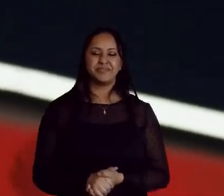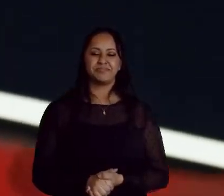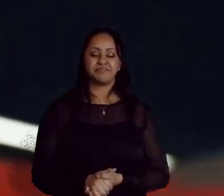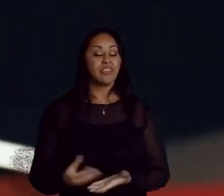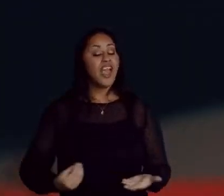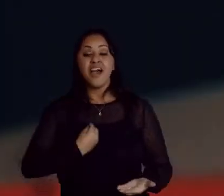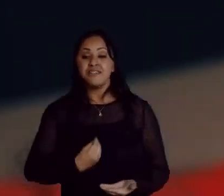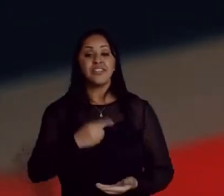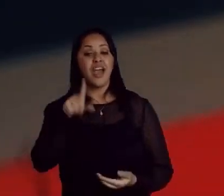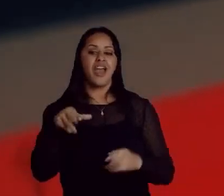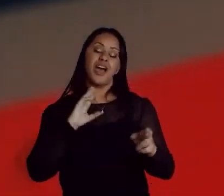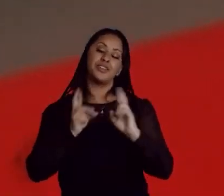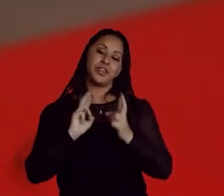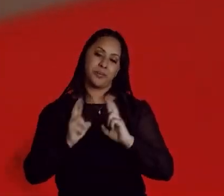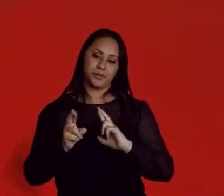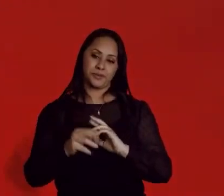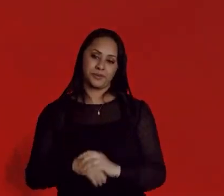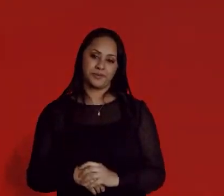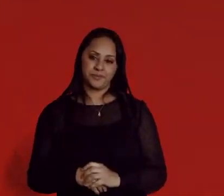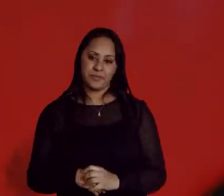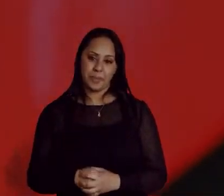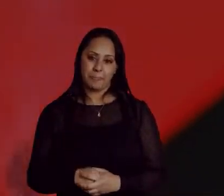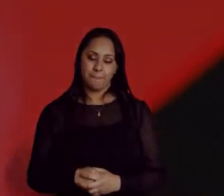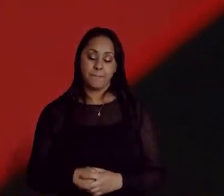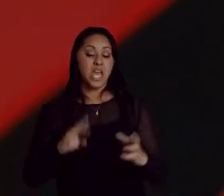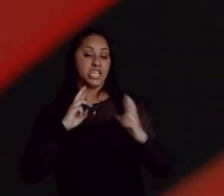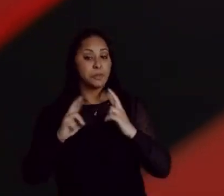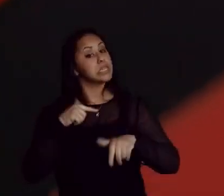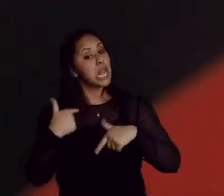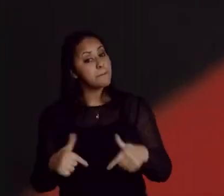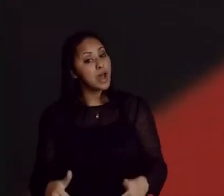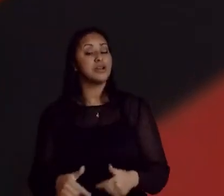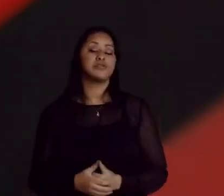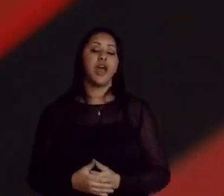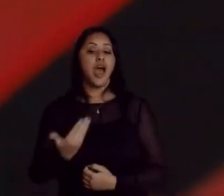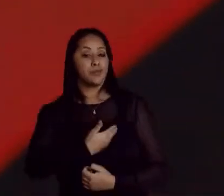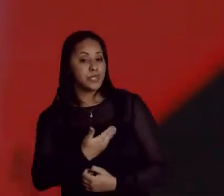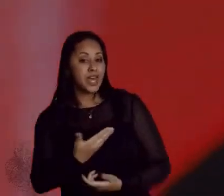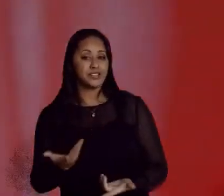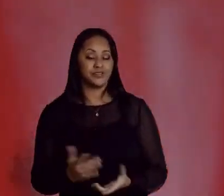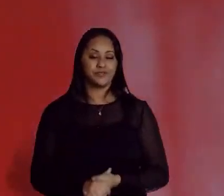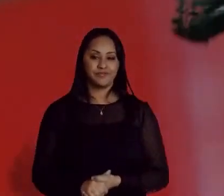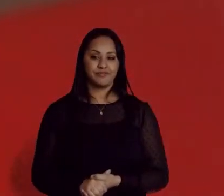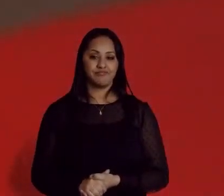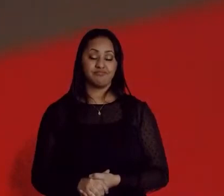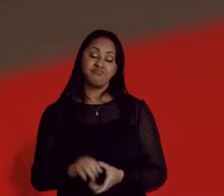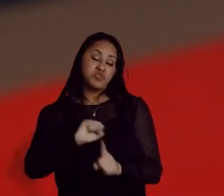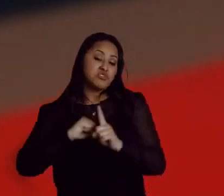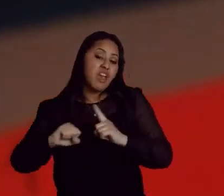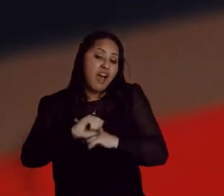A vida é feita de relacionamentos. Relacionamentos no trabalho, na amizade,